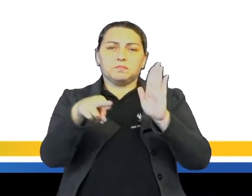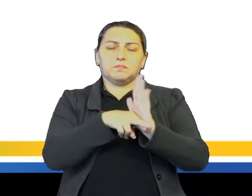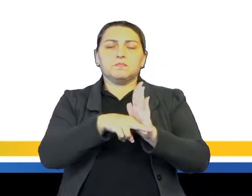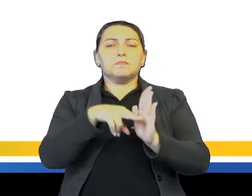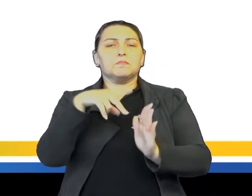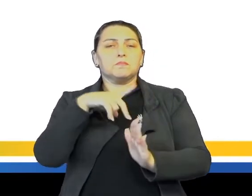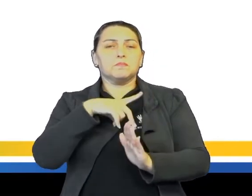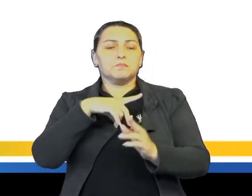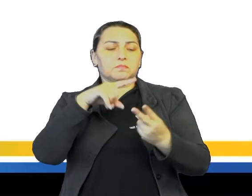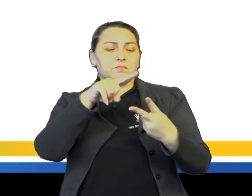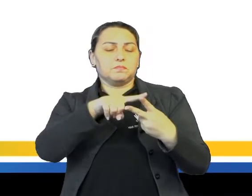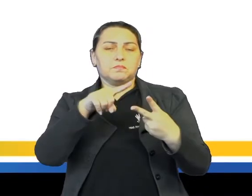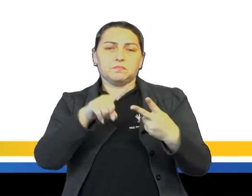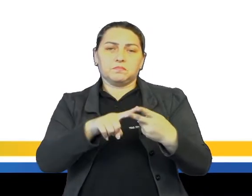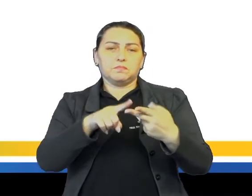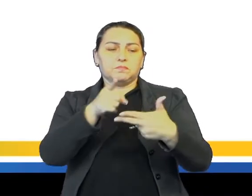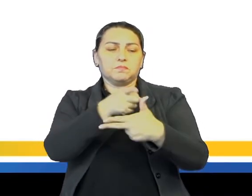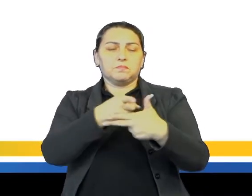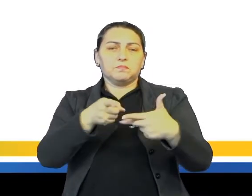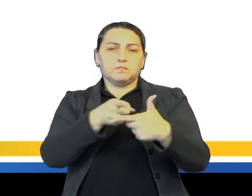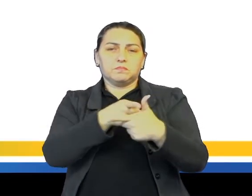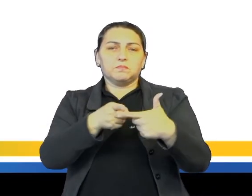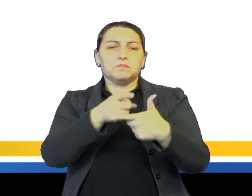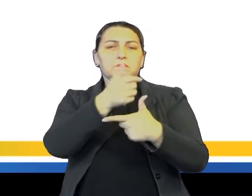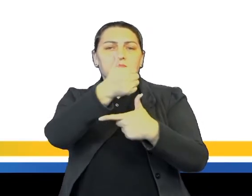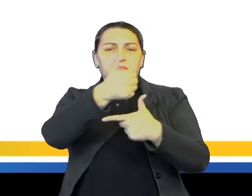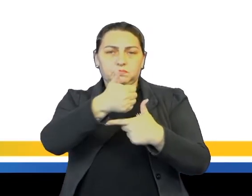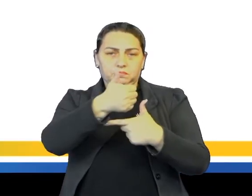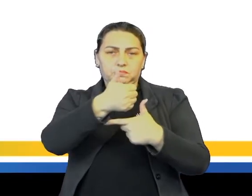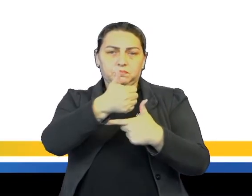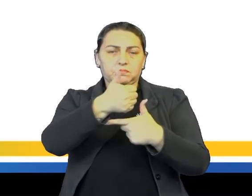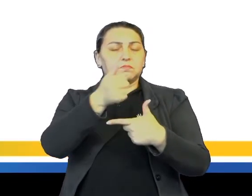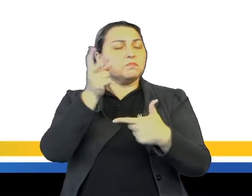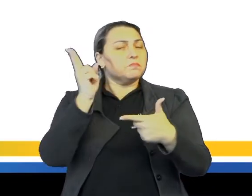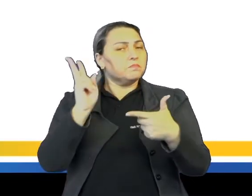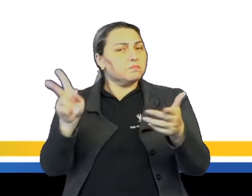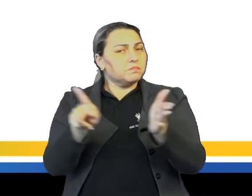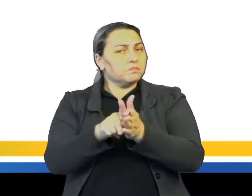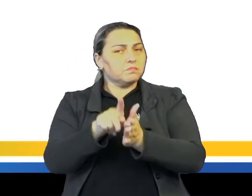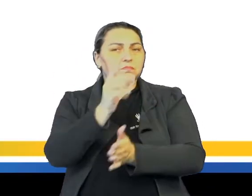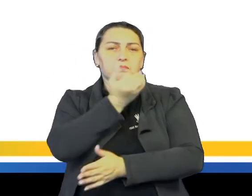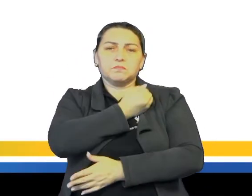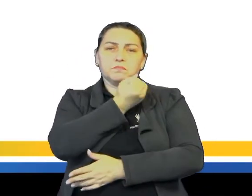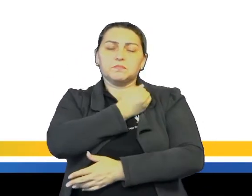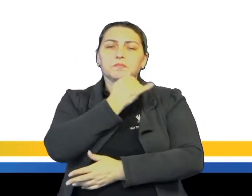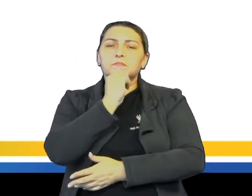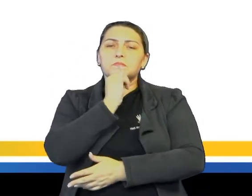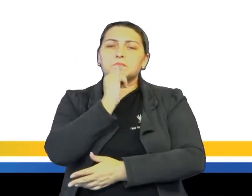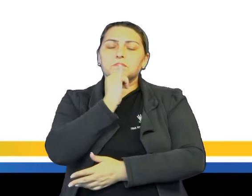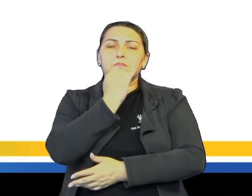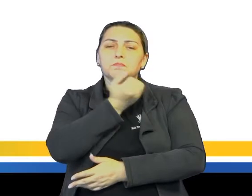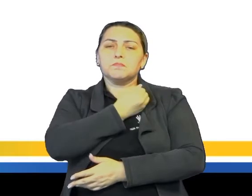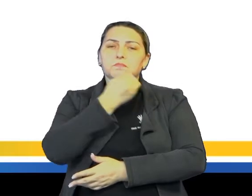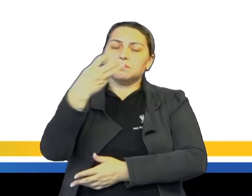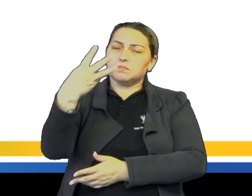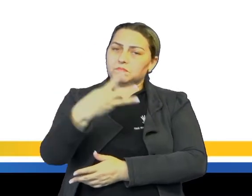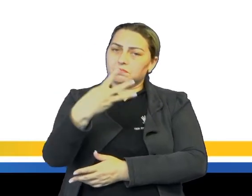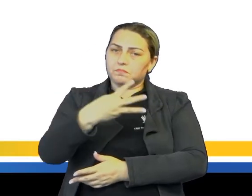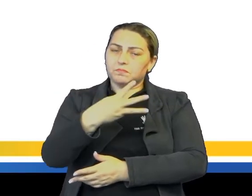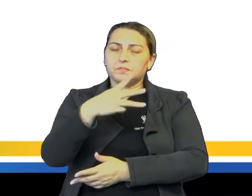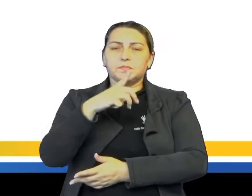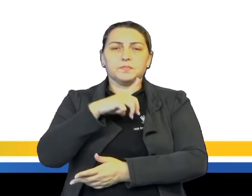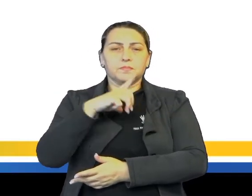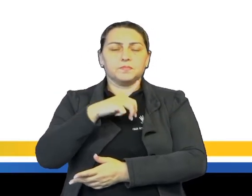possui 2 divisores. Quem são? O 1 e ele mesmo. Por exemplo, o número 3. Você